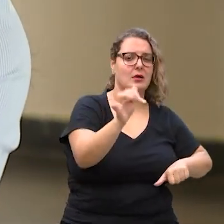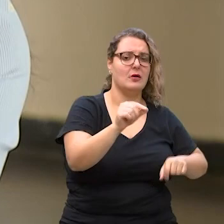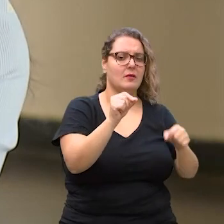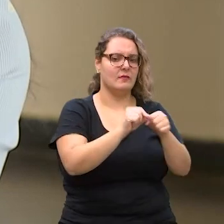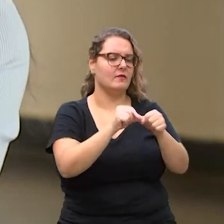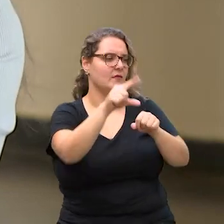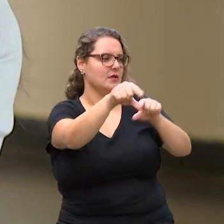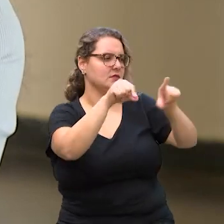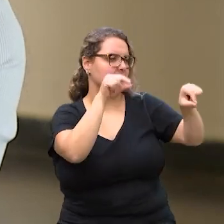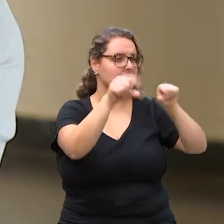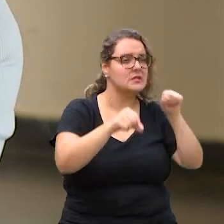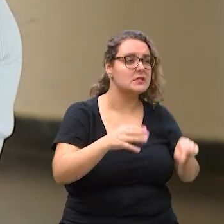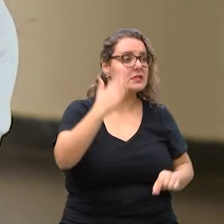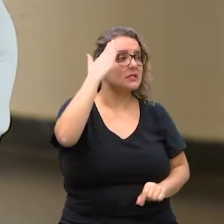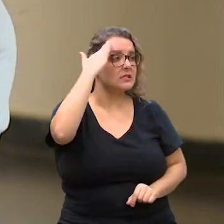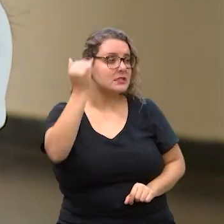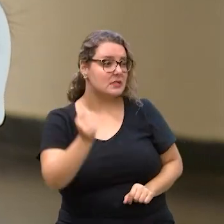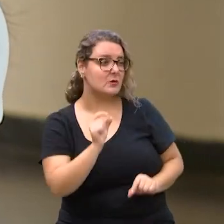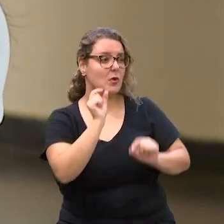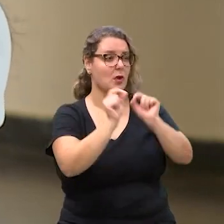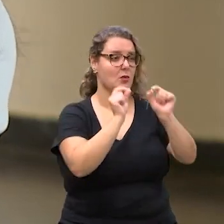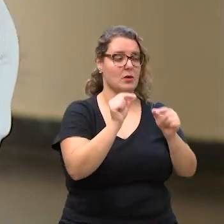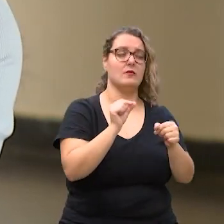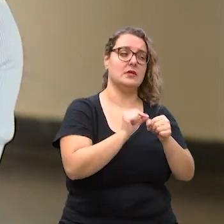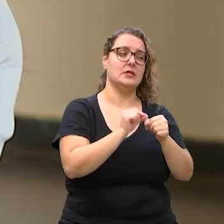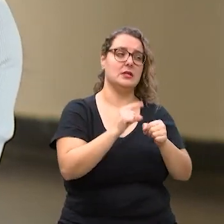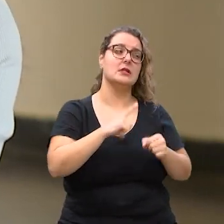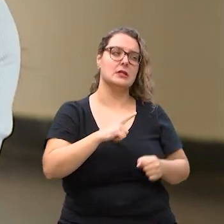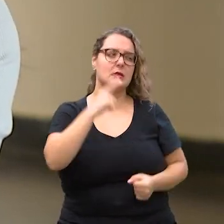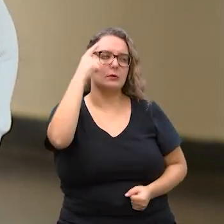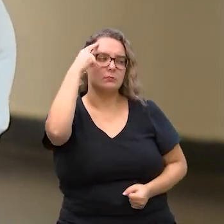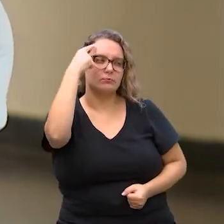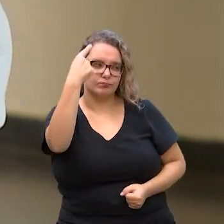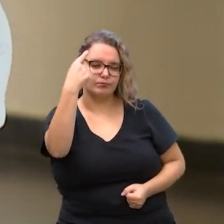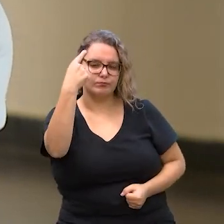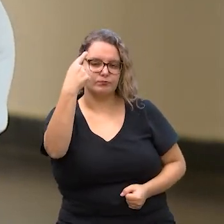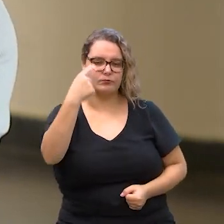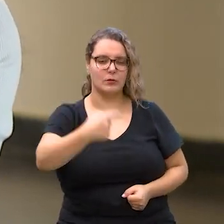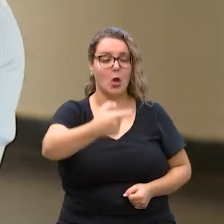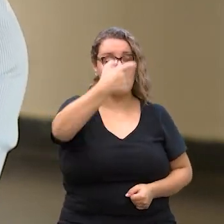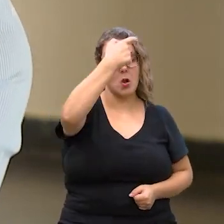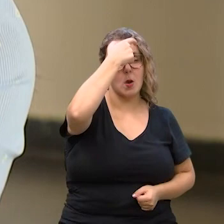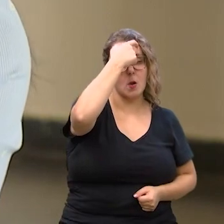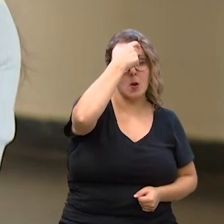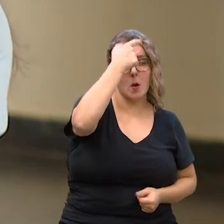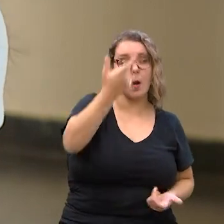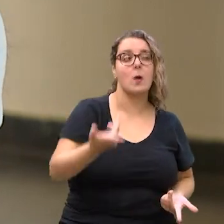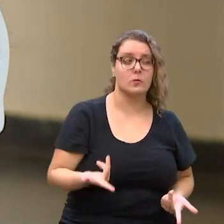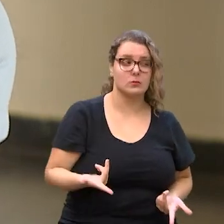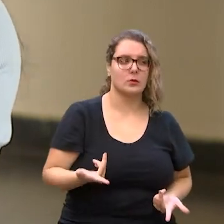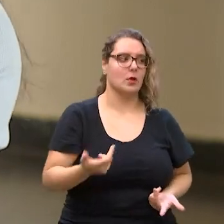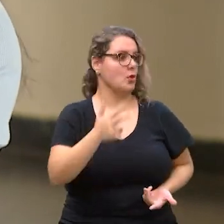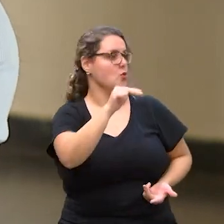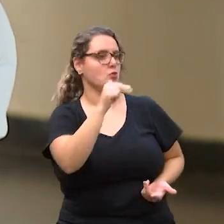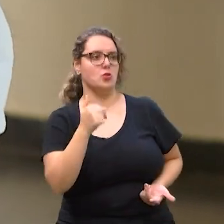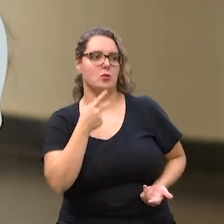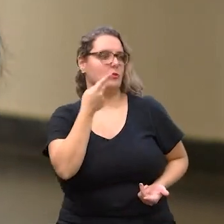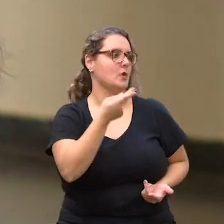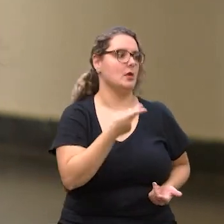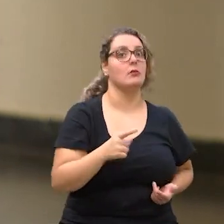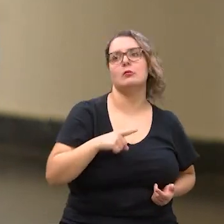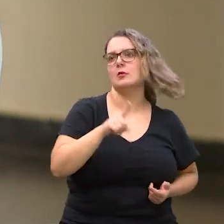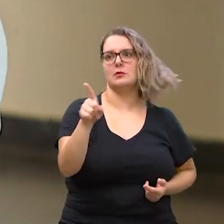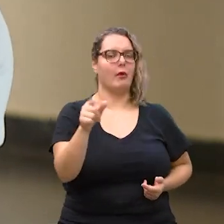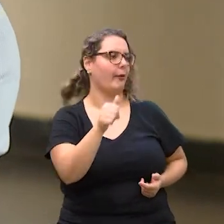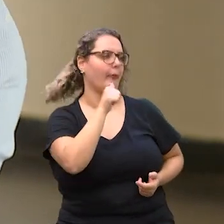suas escolhas, saiba o que você está fazendo, né? Tenha consciência. Lógico que a gente nunca vai falar, não